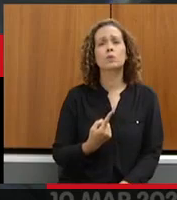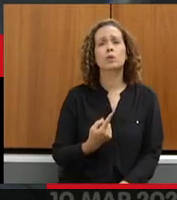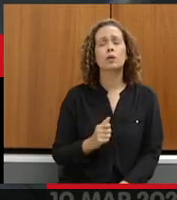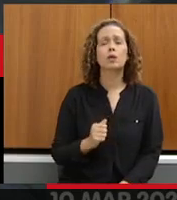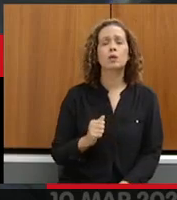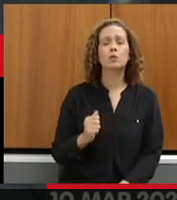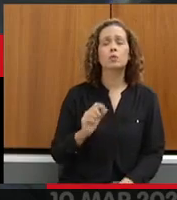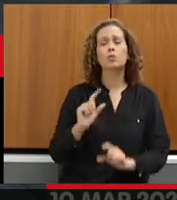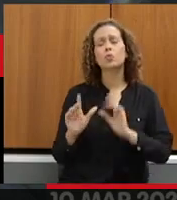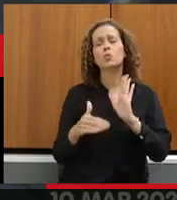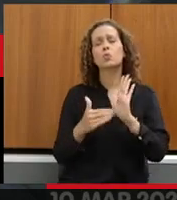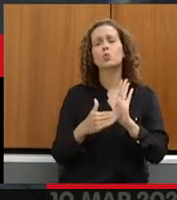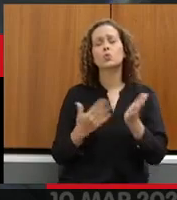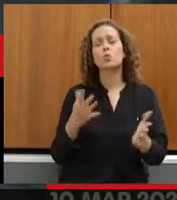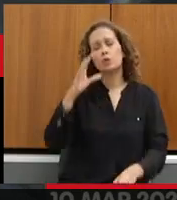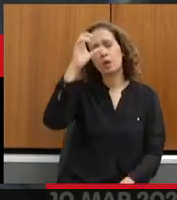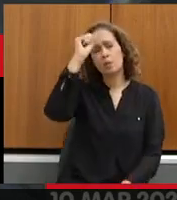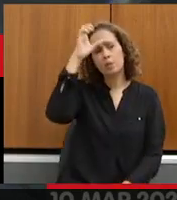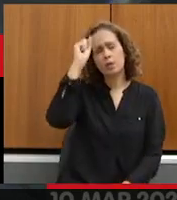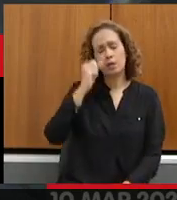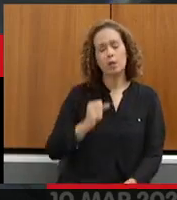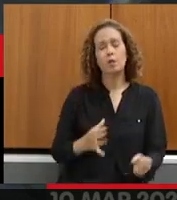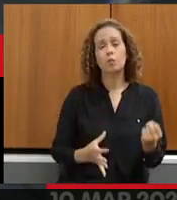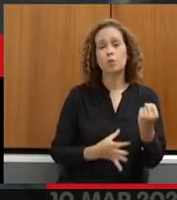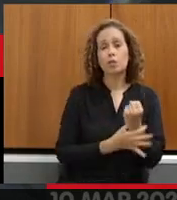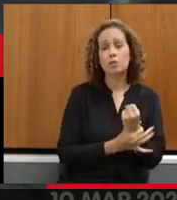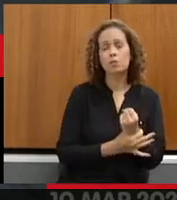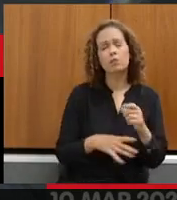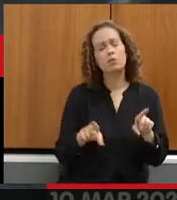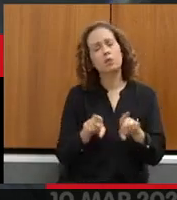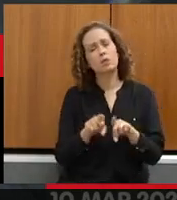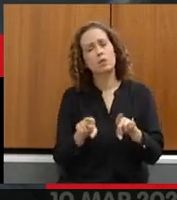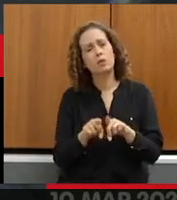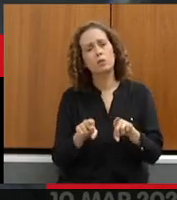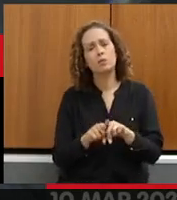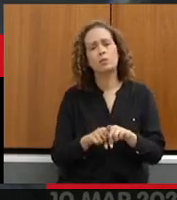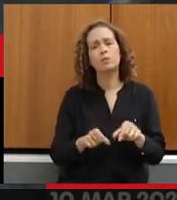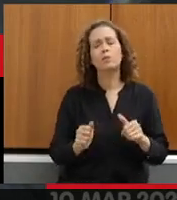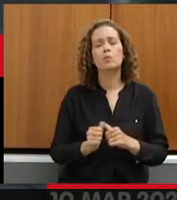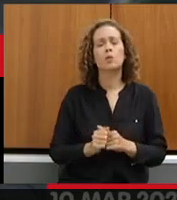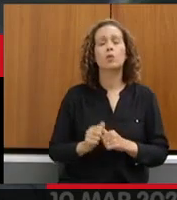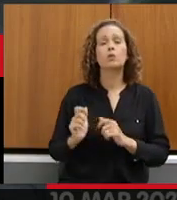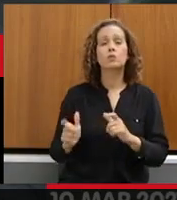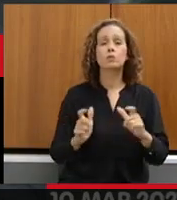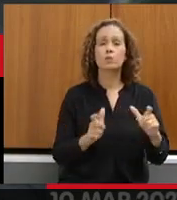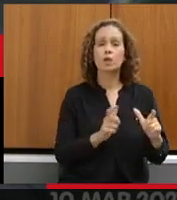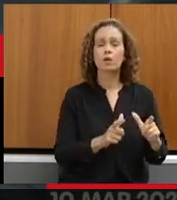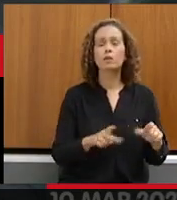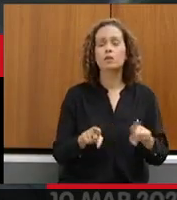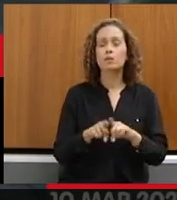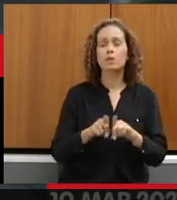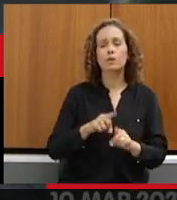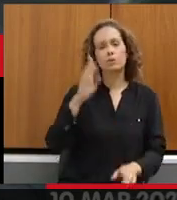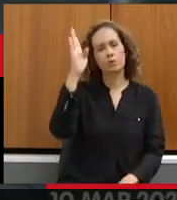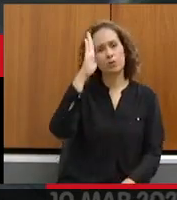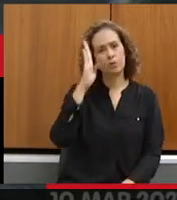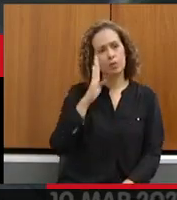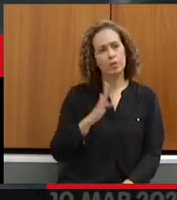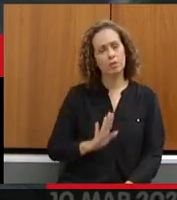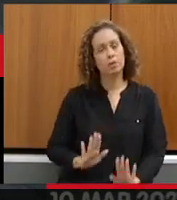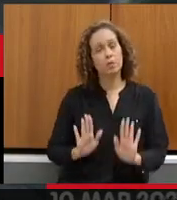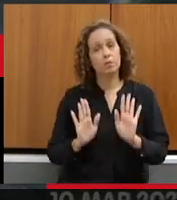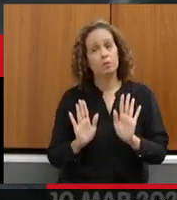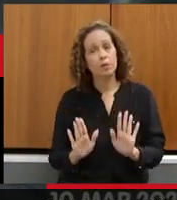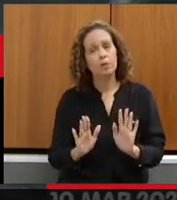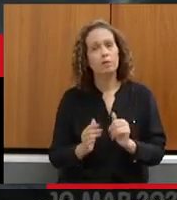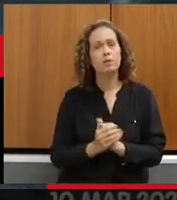experiência prática em Porto Seguro não sou a Porto Seguro existem outros casos de sucesso no Brasil mas por seguro foi um dos primeiros tem dado resultado eu gostaria de estar